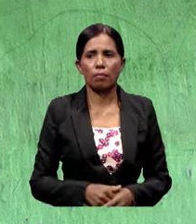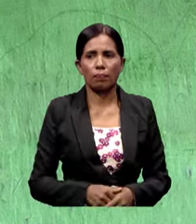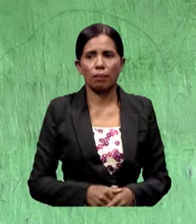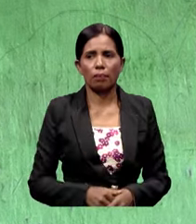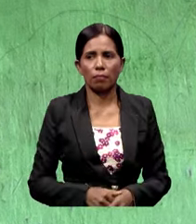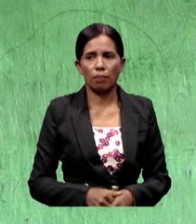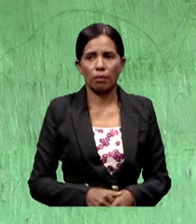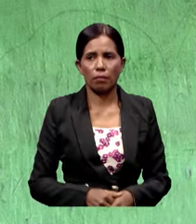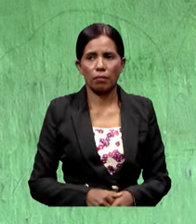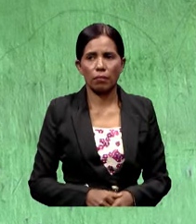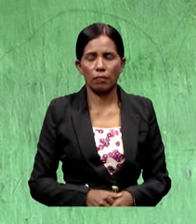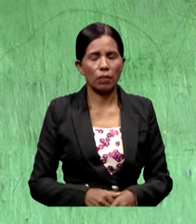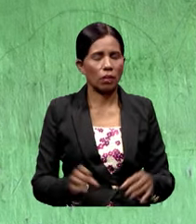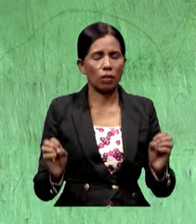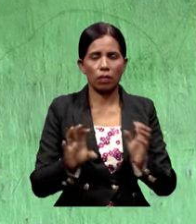Nor,